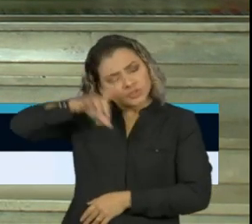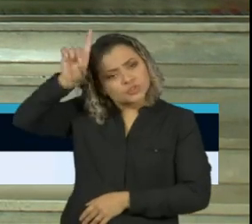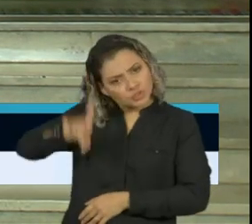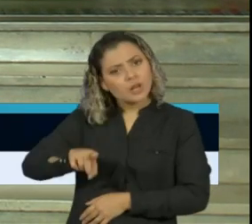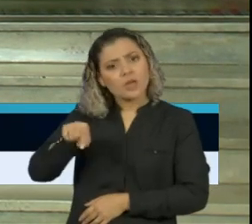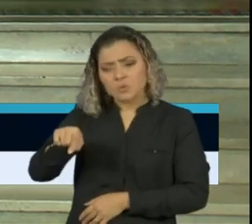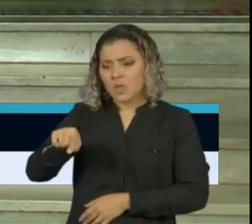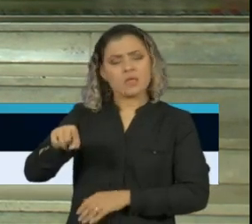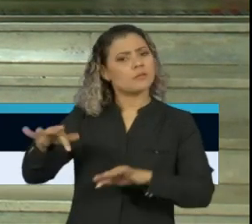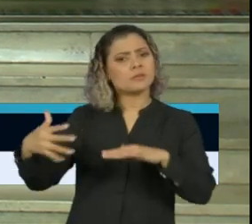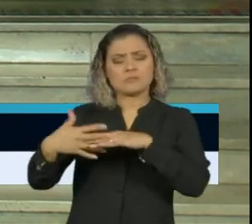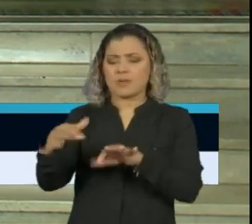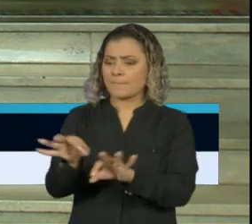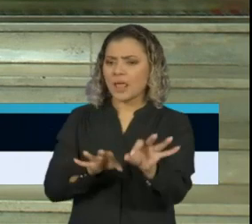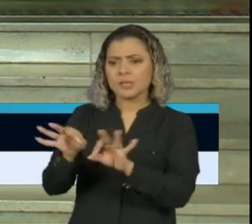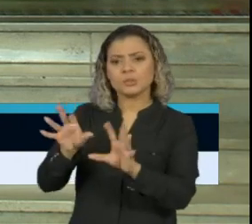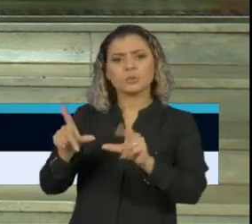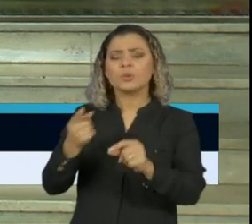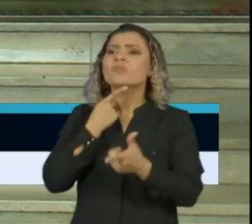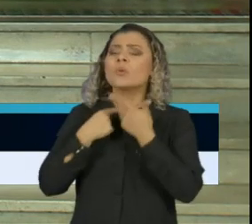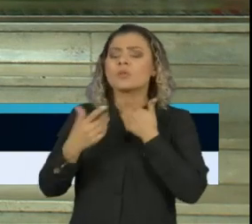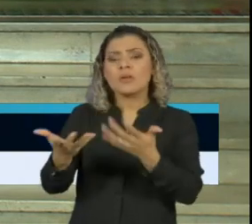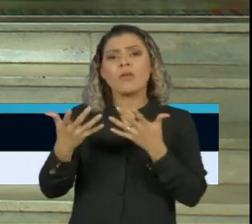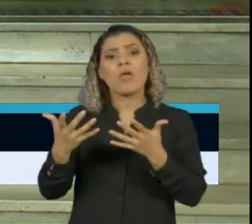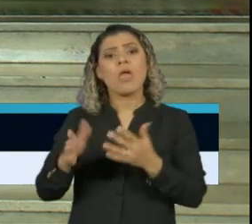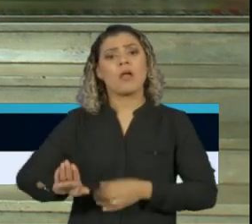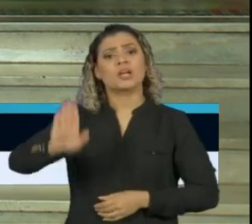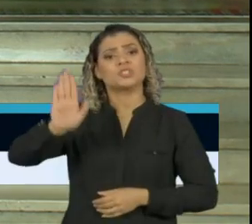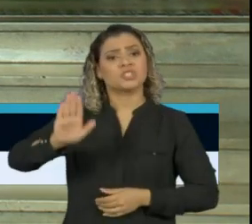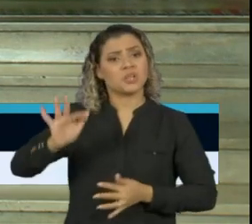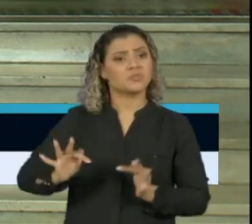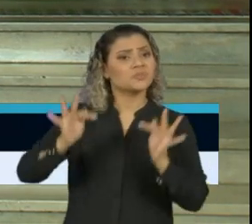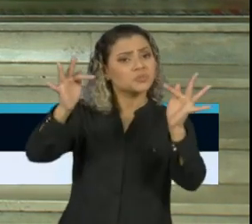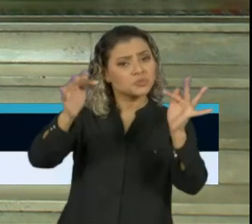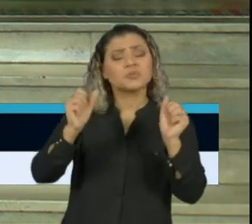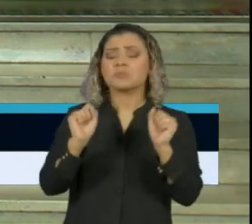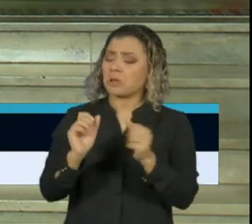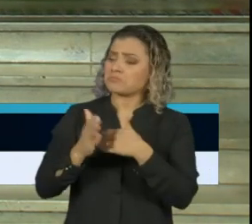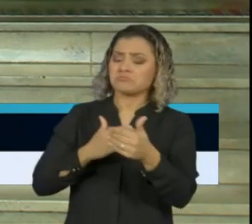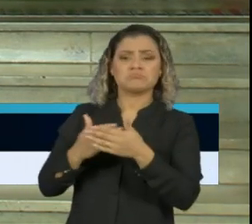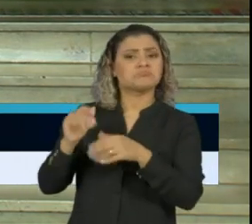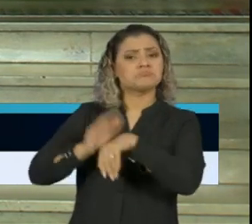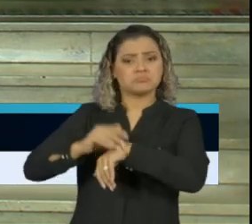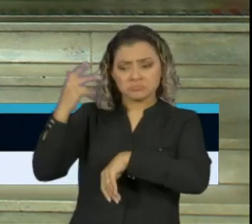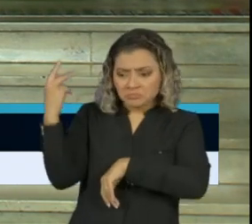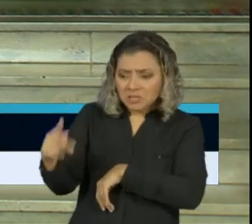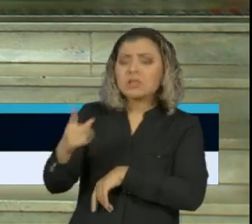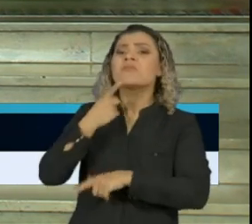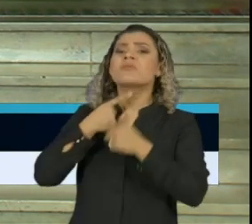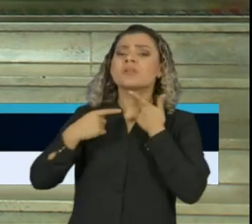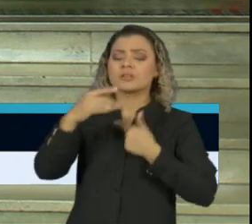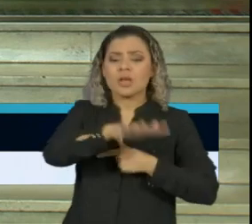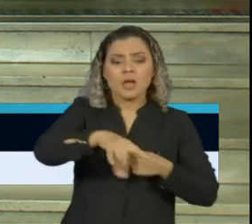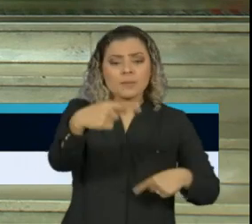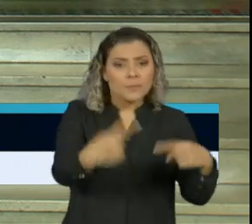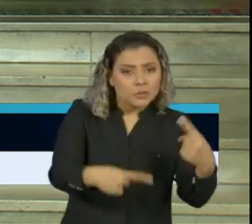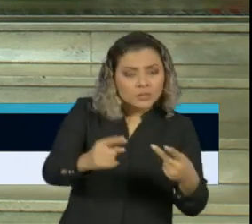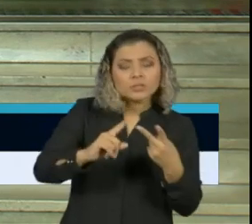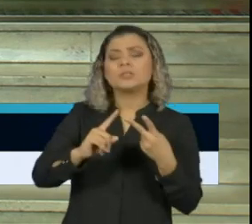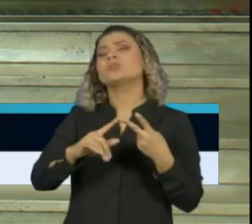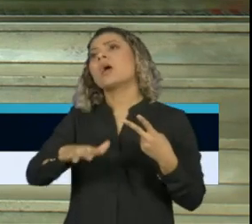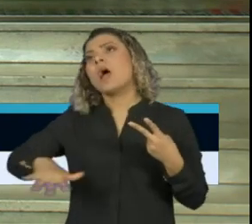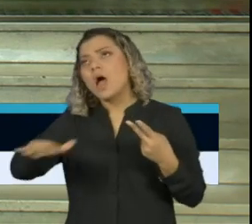de planejar ou almejar as suas perspectivas, tanto no âmbito político,